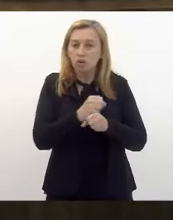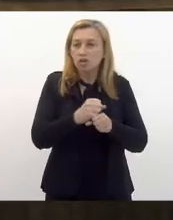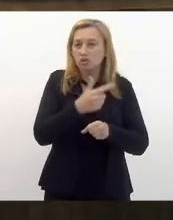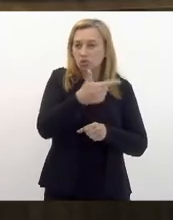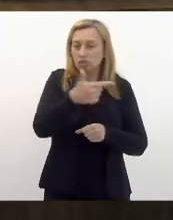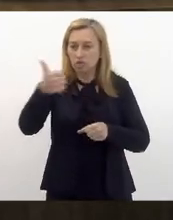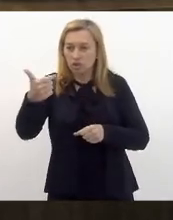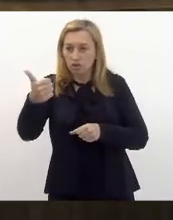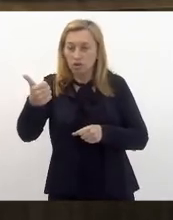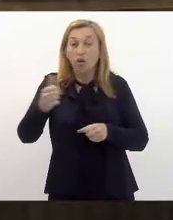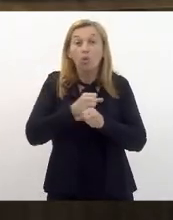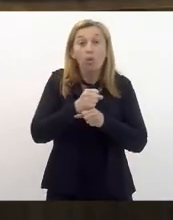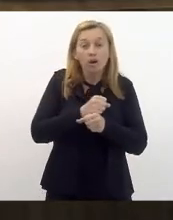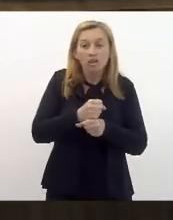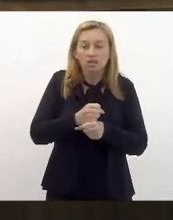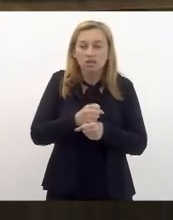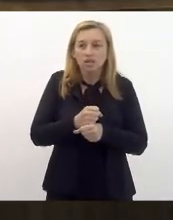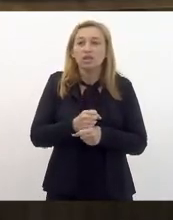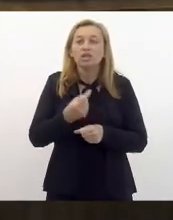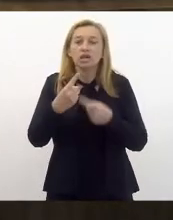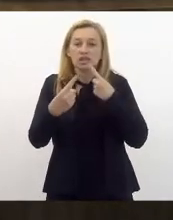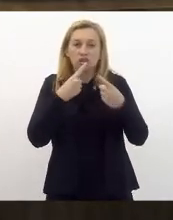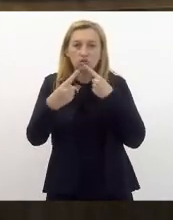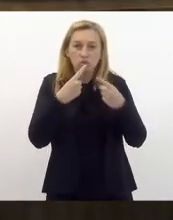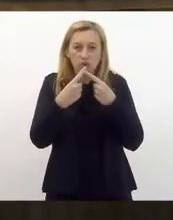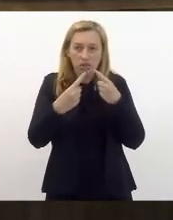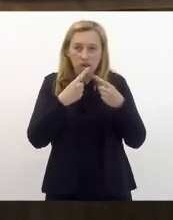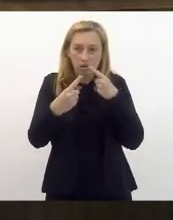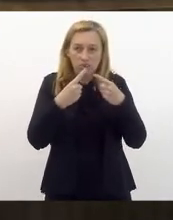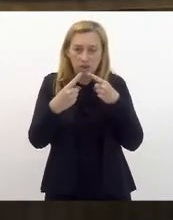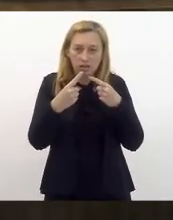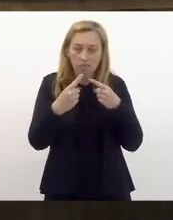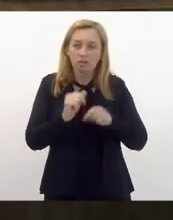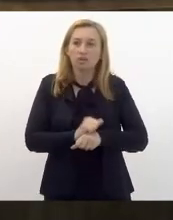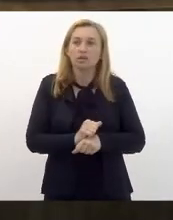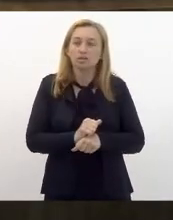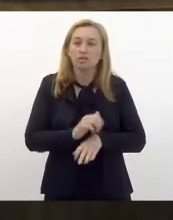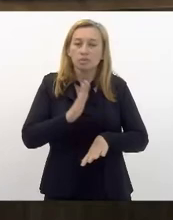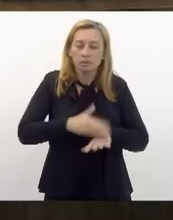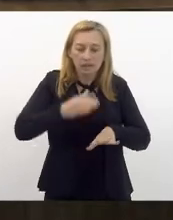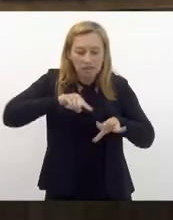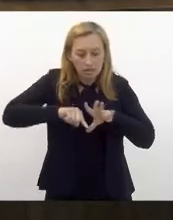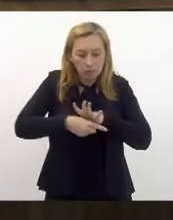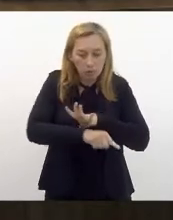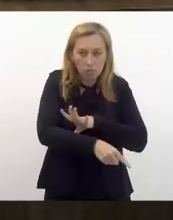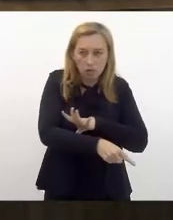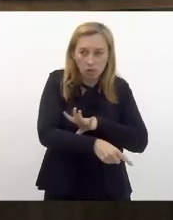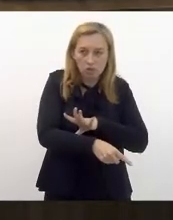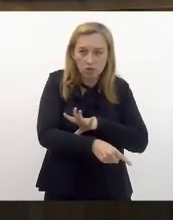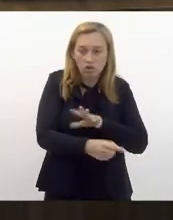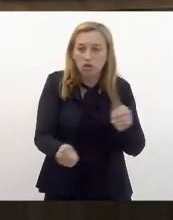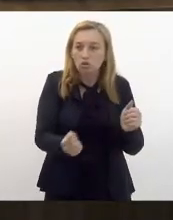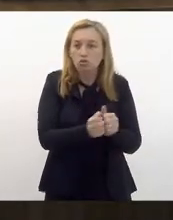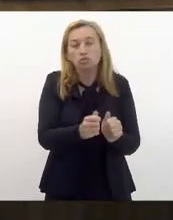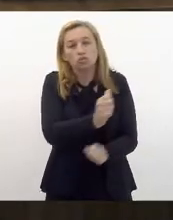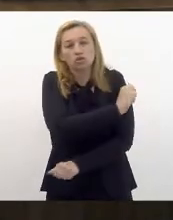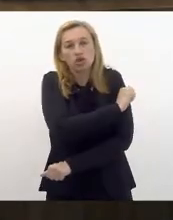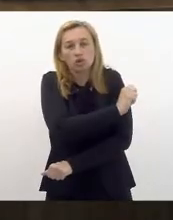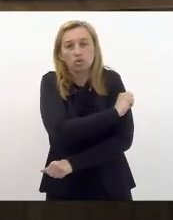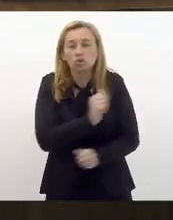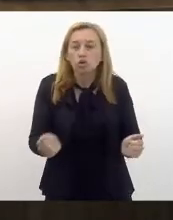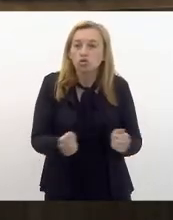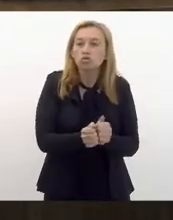2022 como ano em que esses debates vão ser feitos de forma mais aprofundada envolvendo estudantes